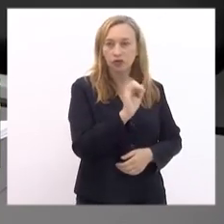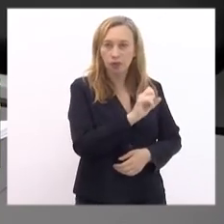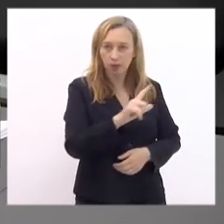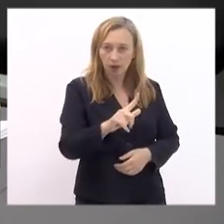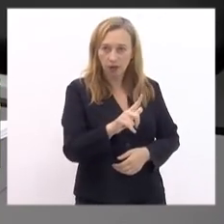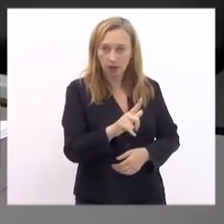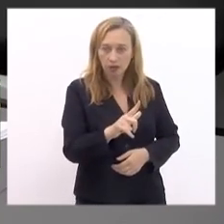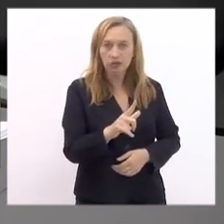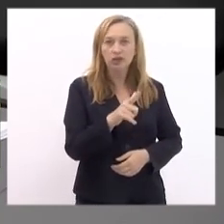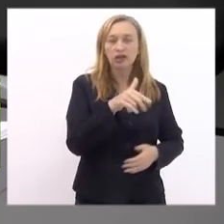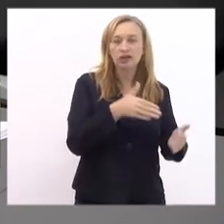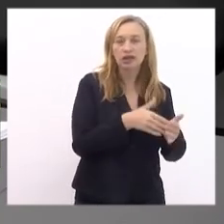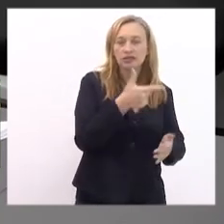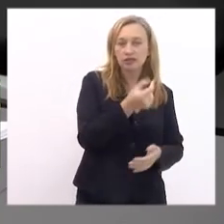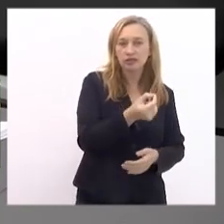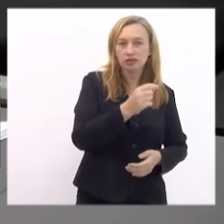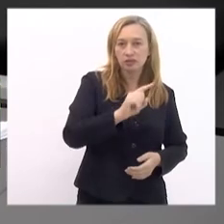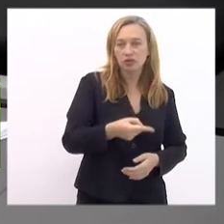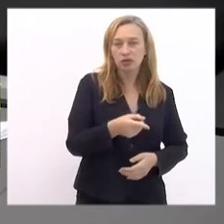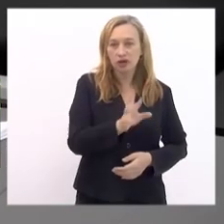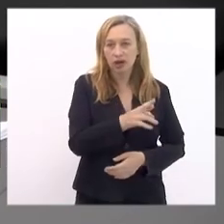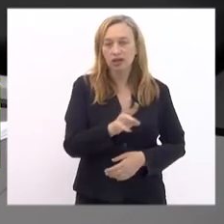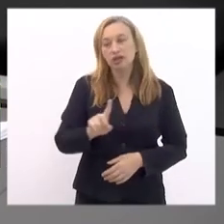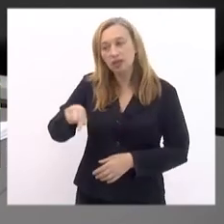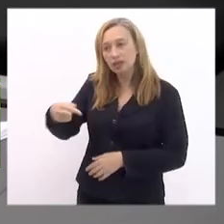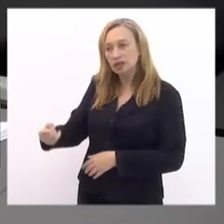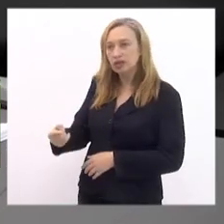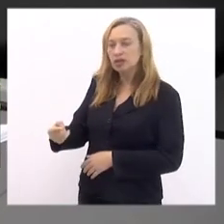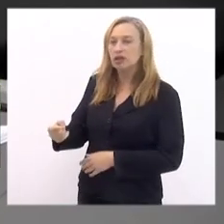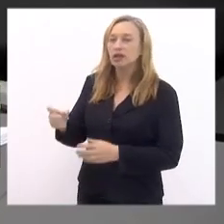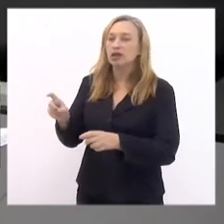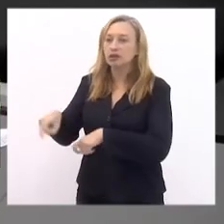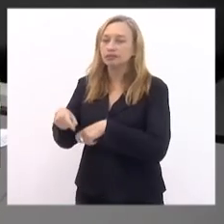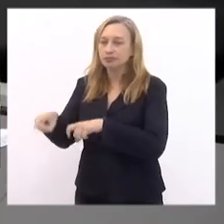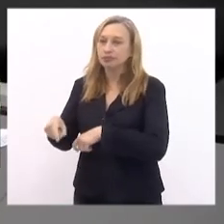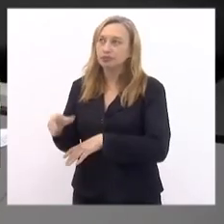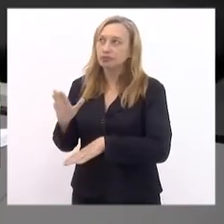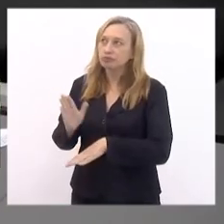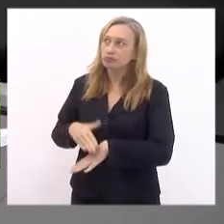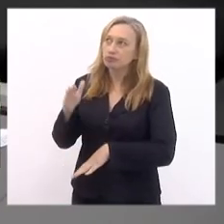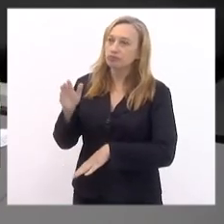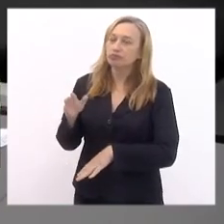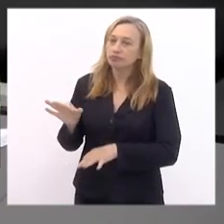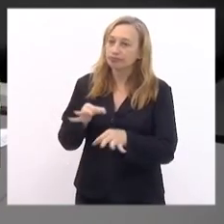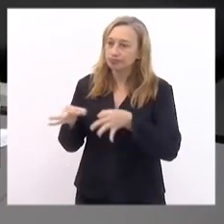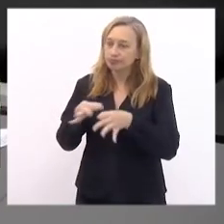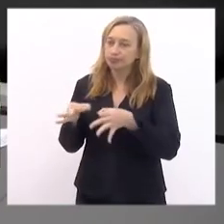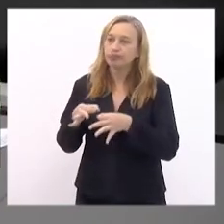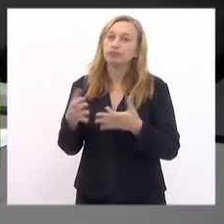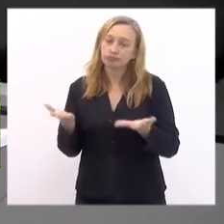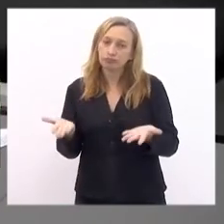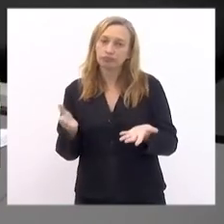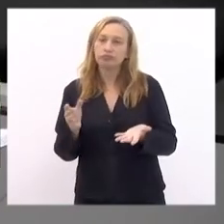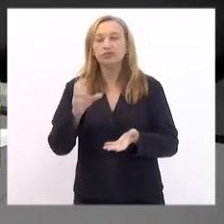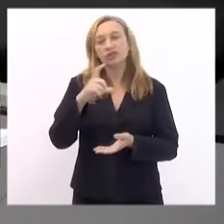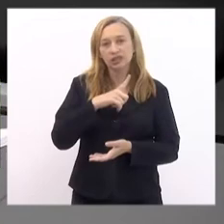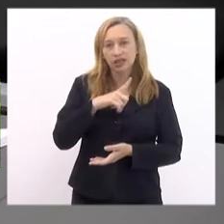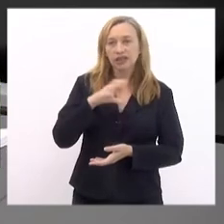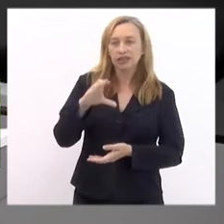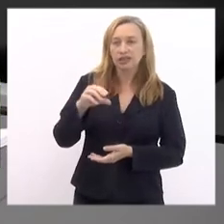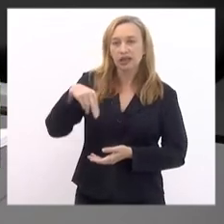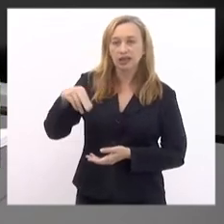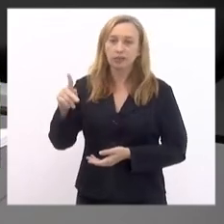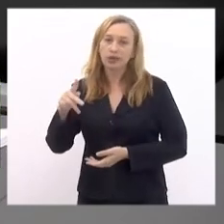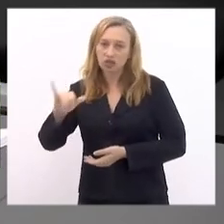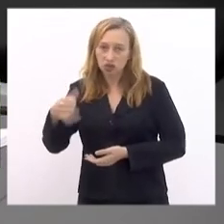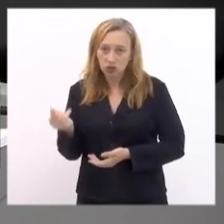até R$21.000, e a gente pode atender aquela agricultura que é mais organizada, digamos assim, que tem um CNPJ, enfim,